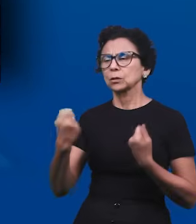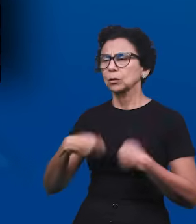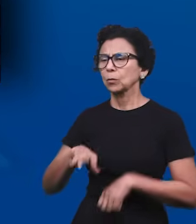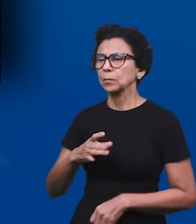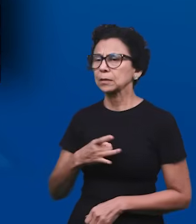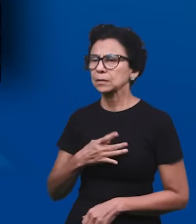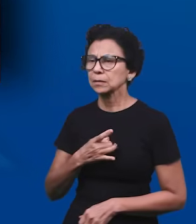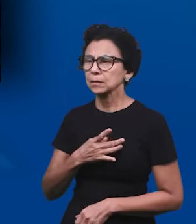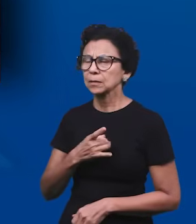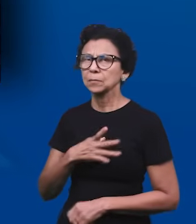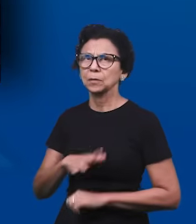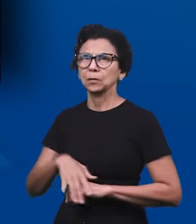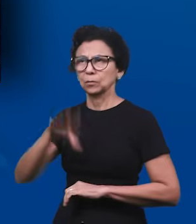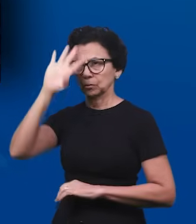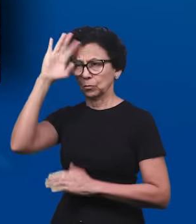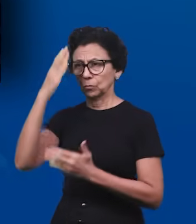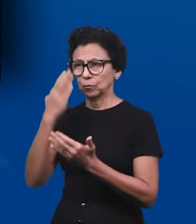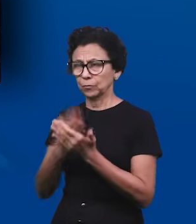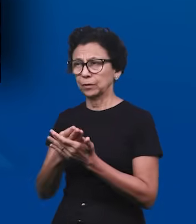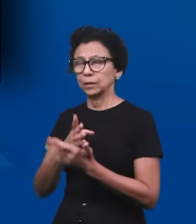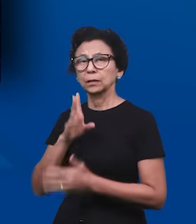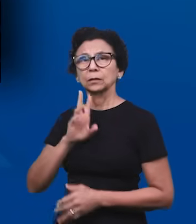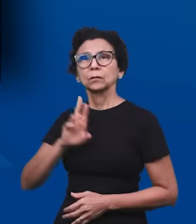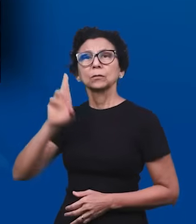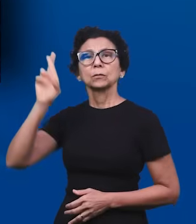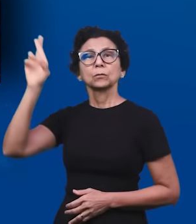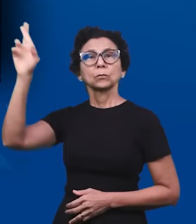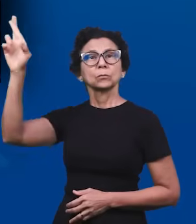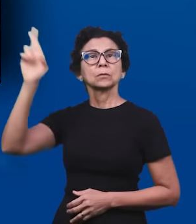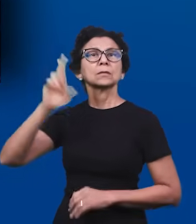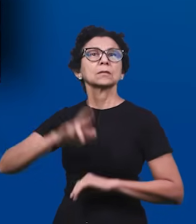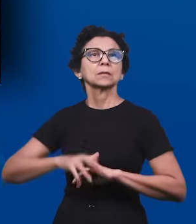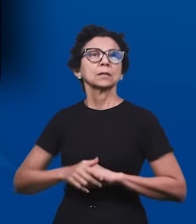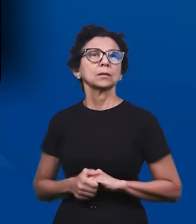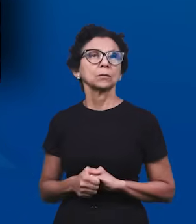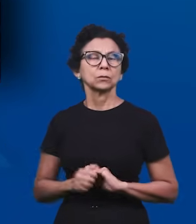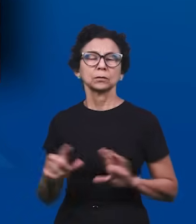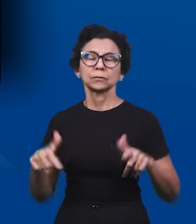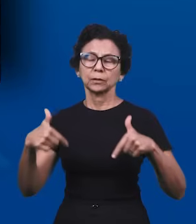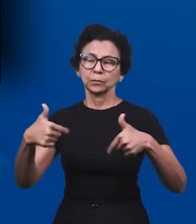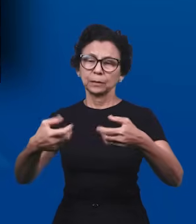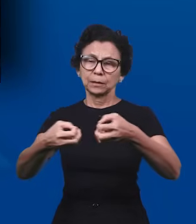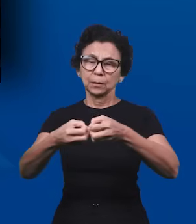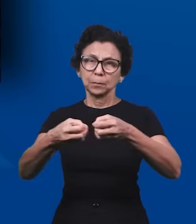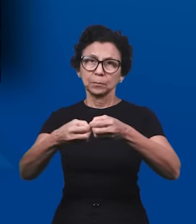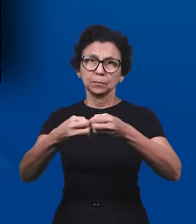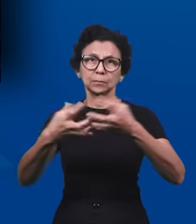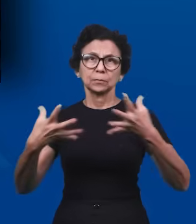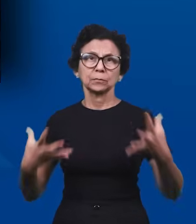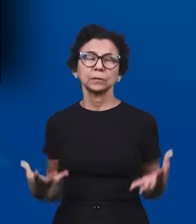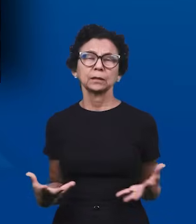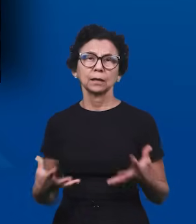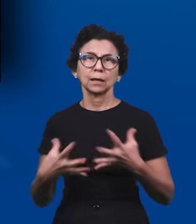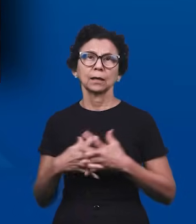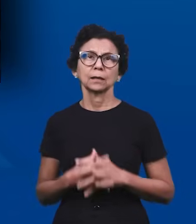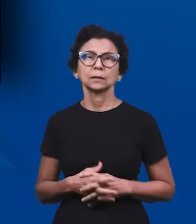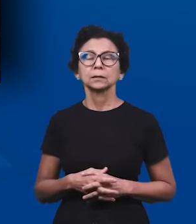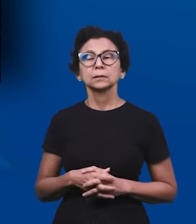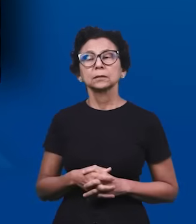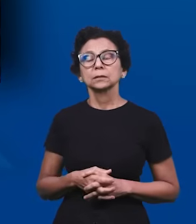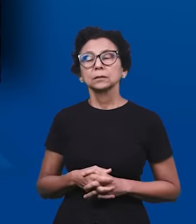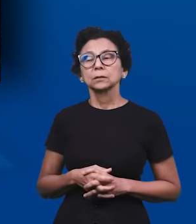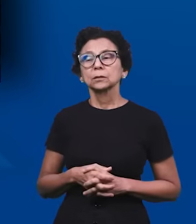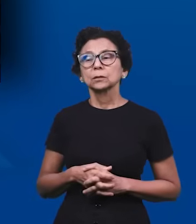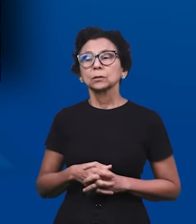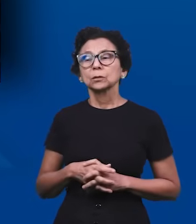estáis quietos, e vede o livramento do Senhor, que hoje vos fará, porque aos egípcios que vistes, nunca mais